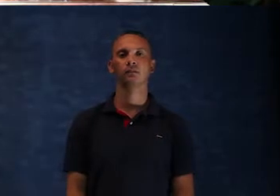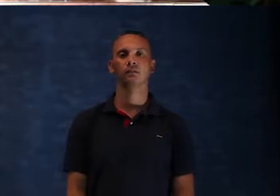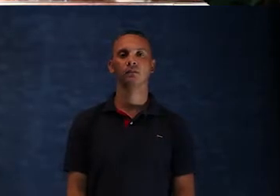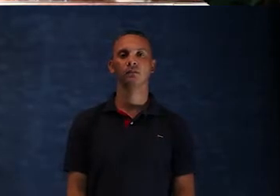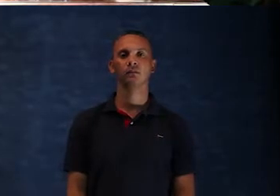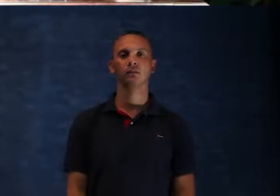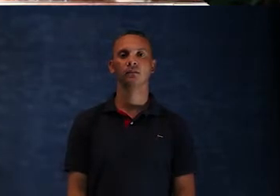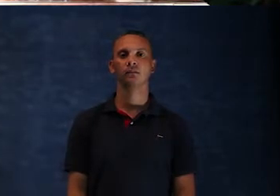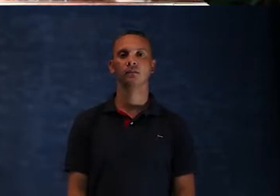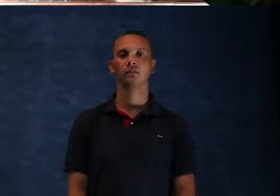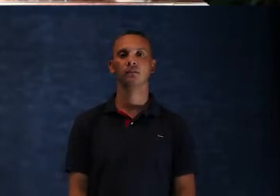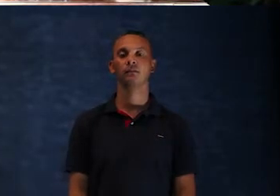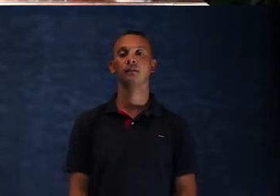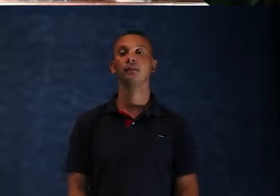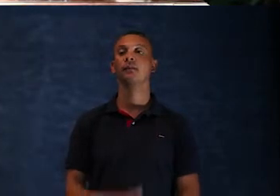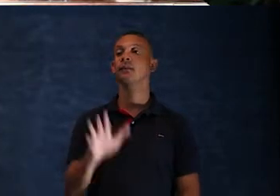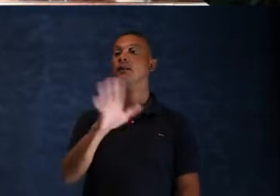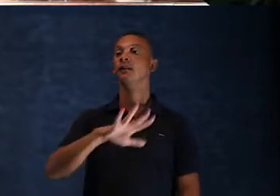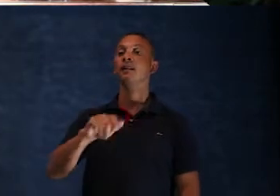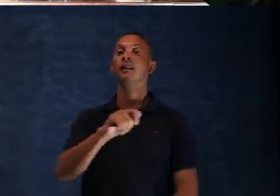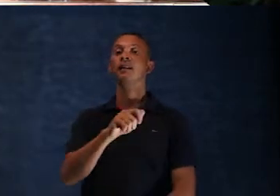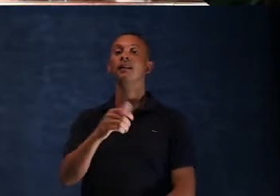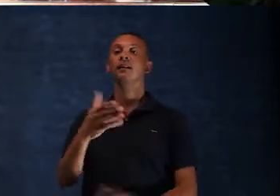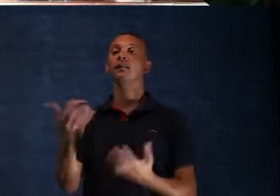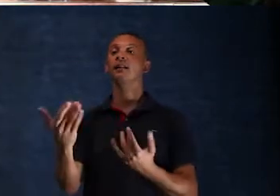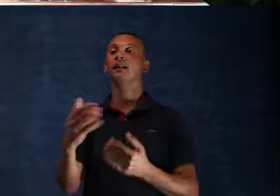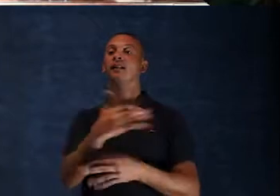Cadê os meninos das cidades e dos crimes?